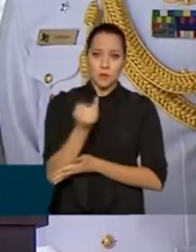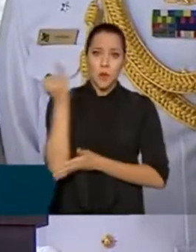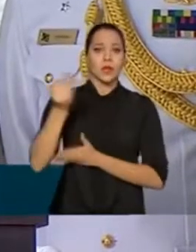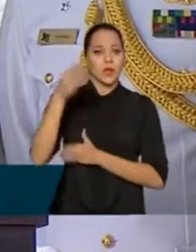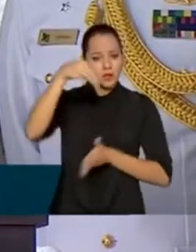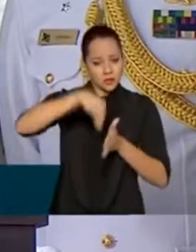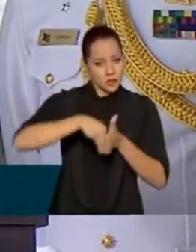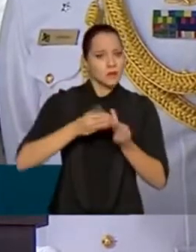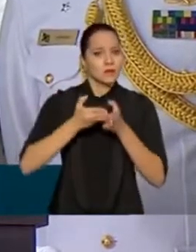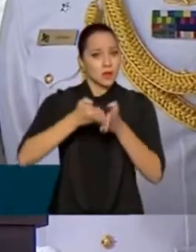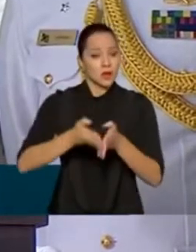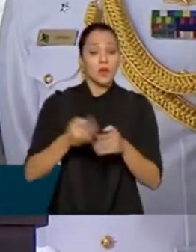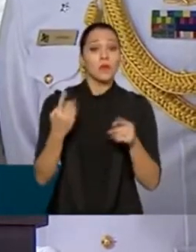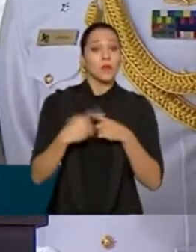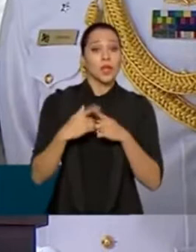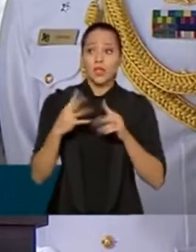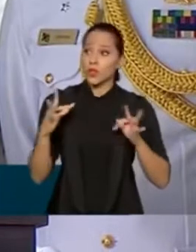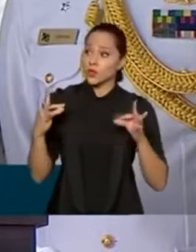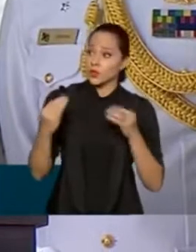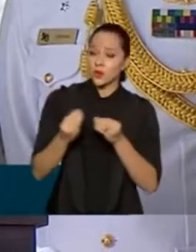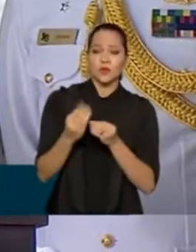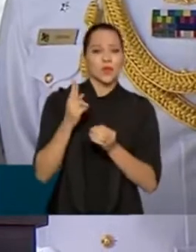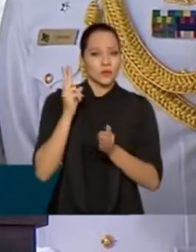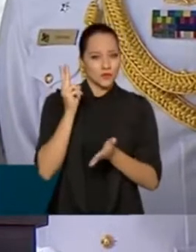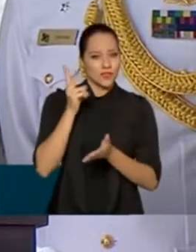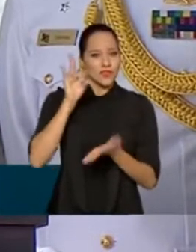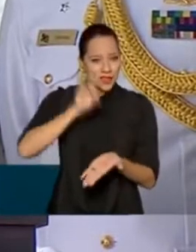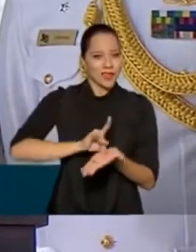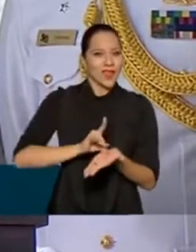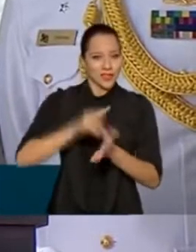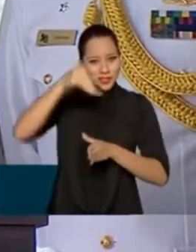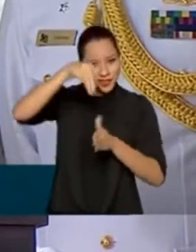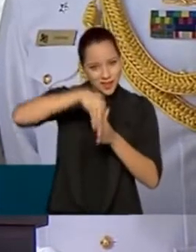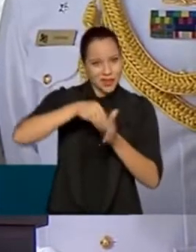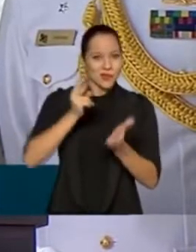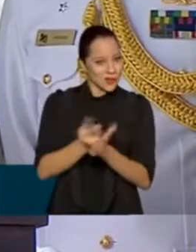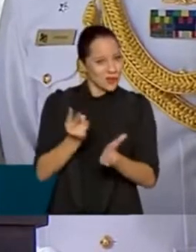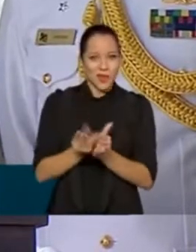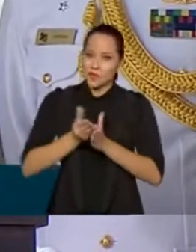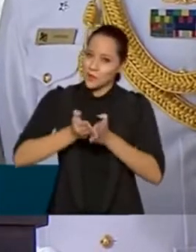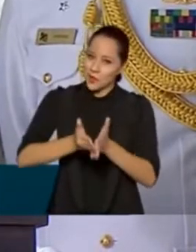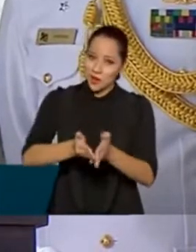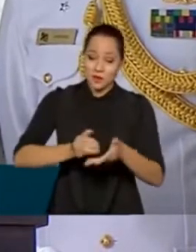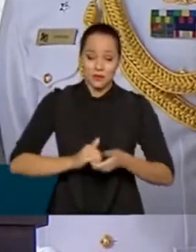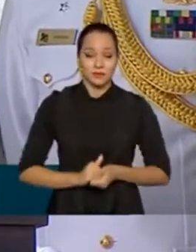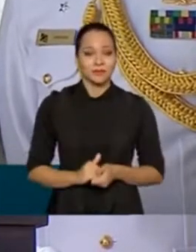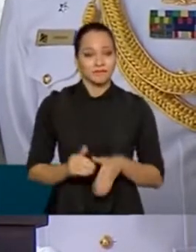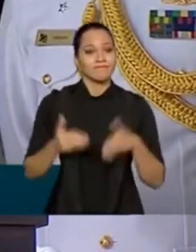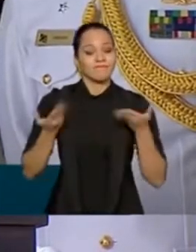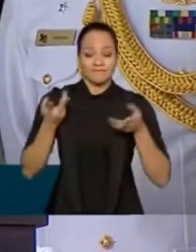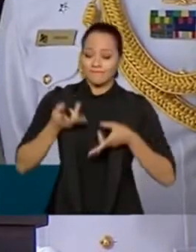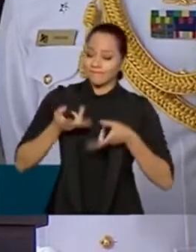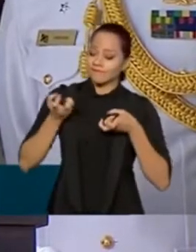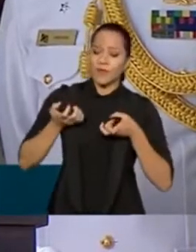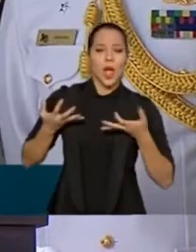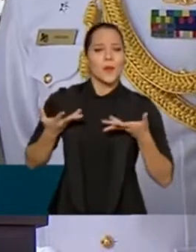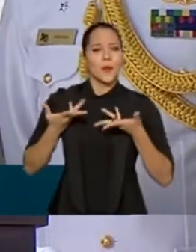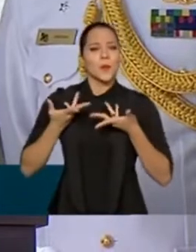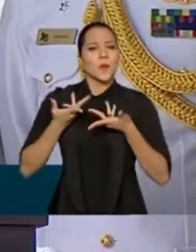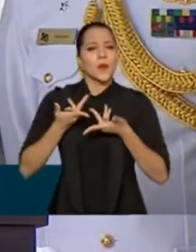estamos literalmente no mesmo barco. Por fim, constatei o